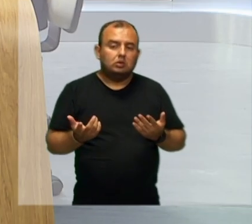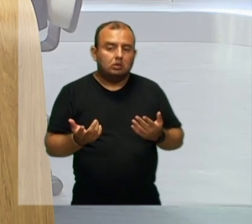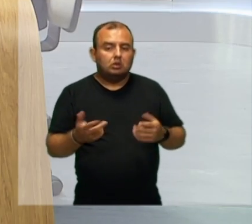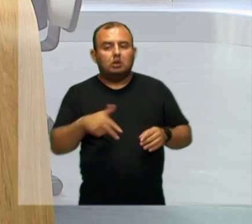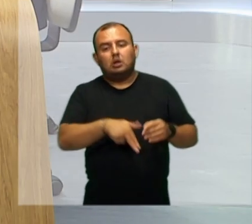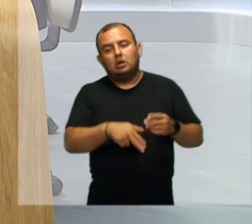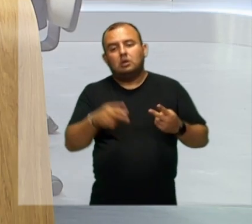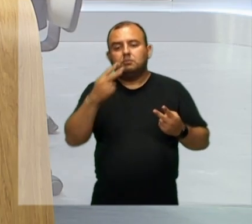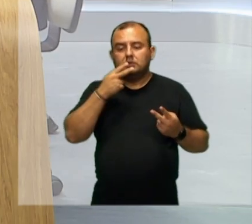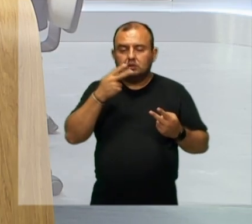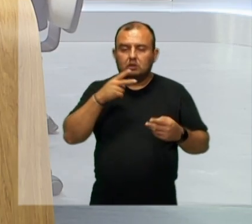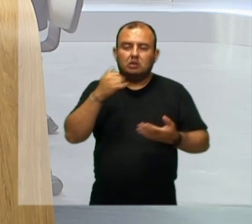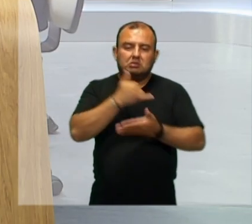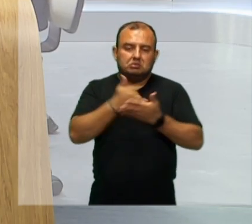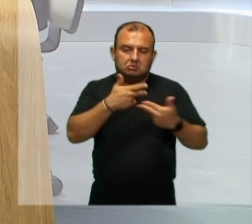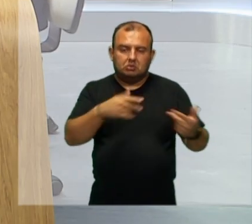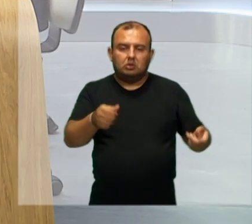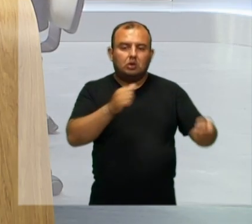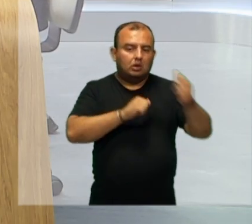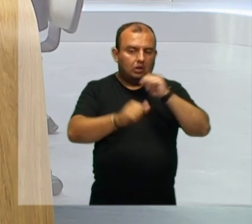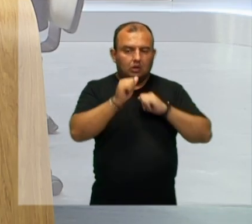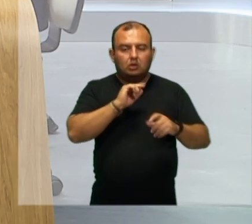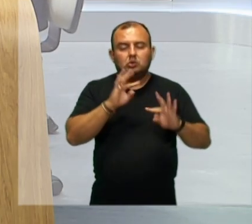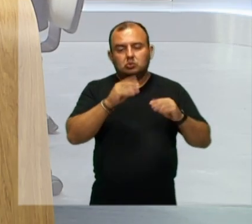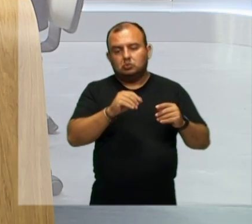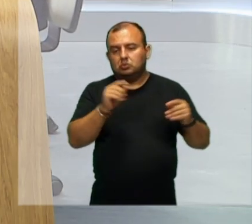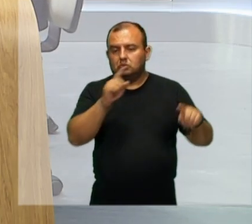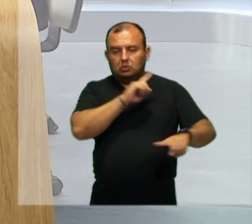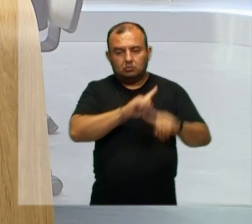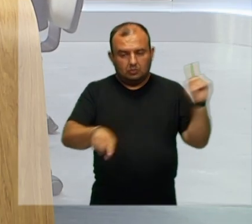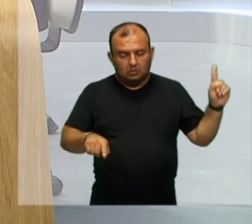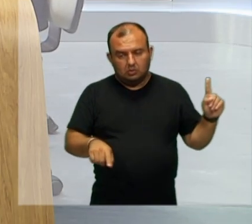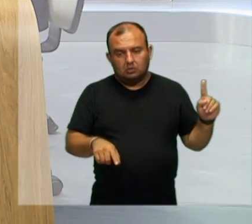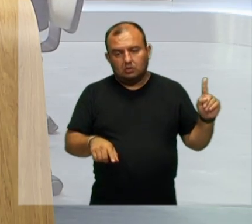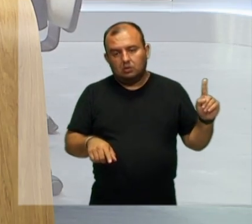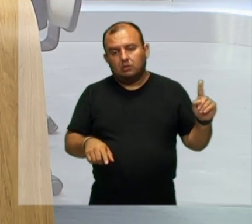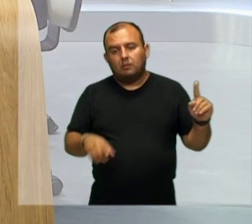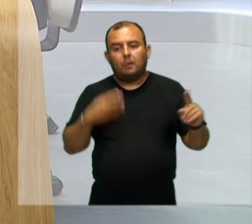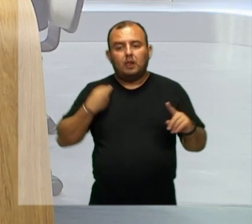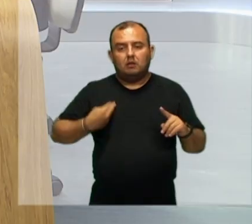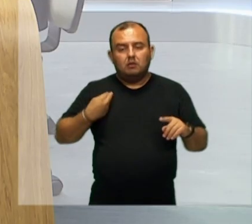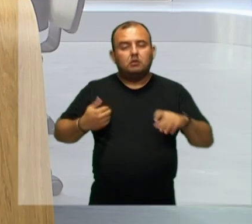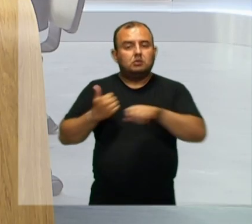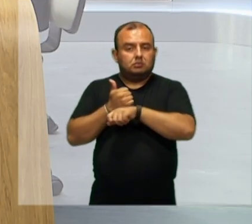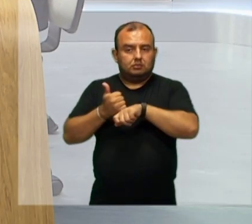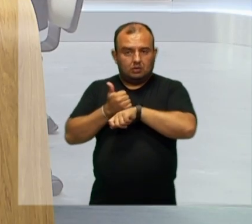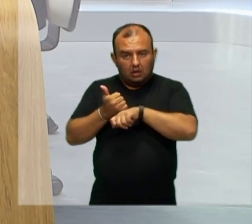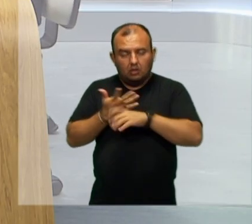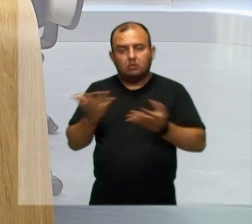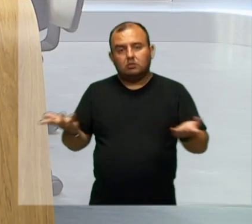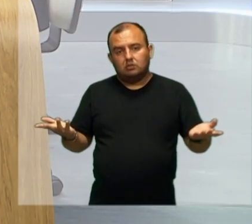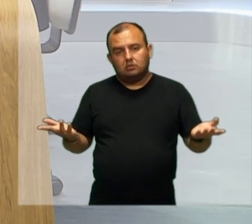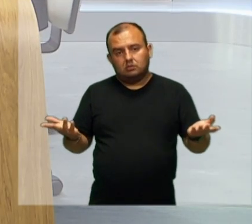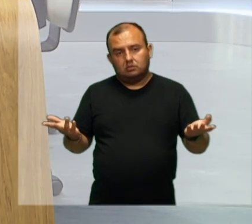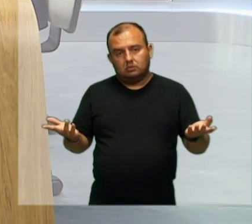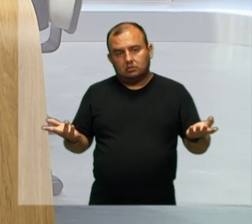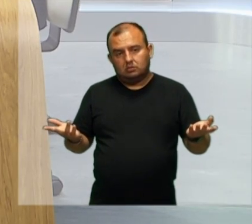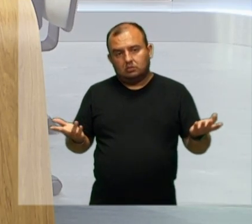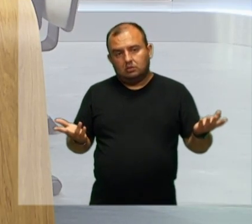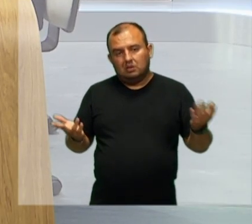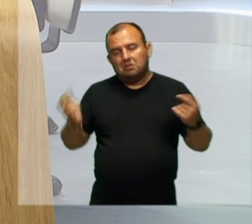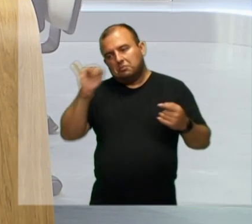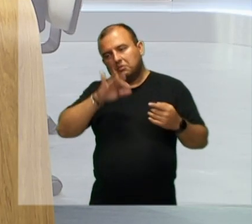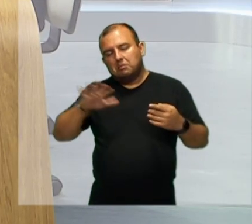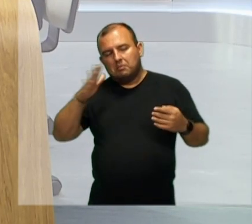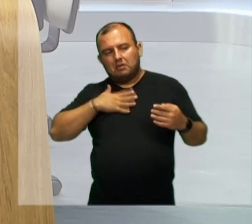Armas, cigarro, drogas, álcool, tudo isso ele é vedado até pela própria vida do atleta, mas... ninguém quer atrelar a sua